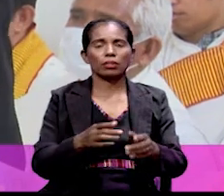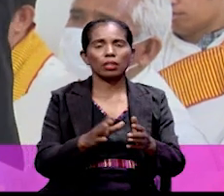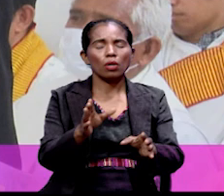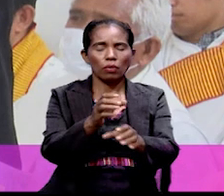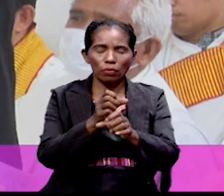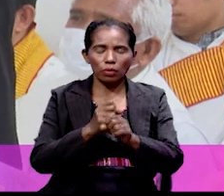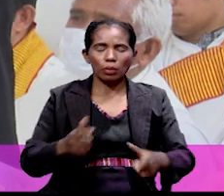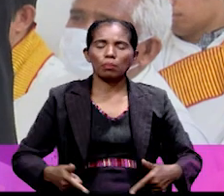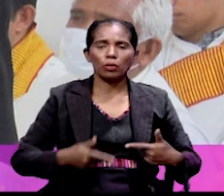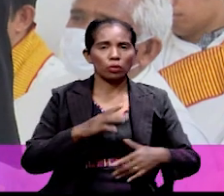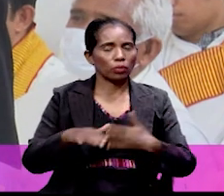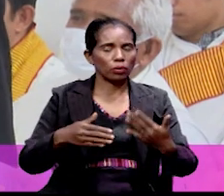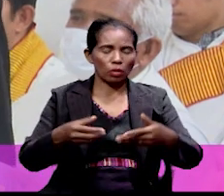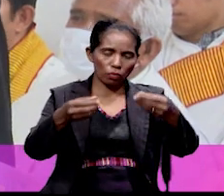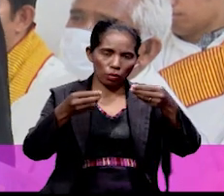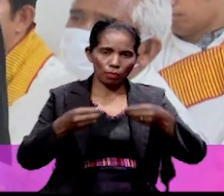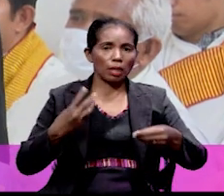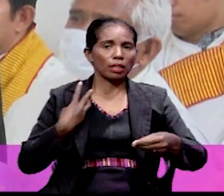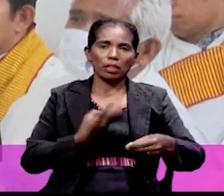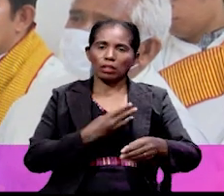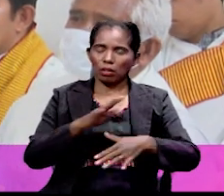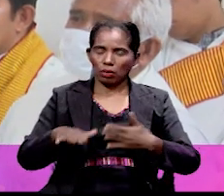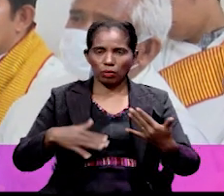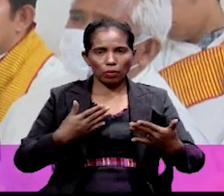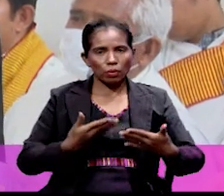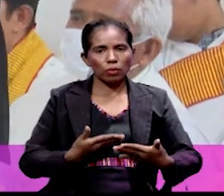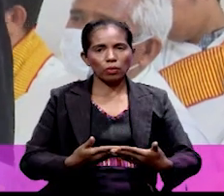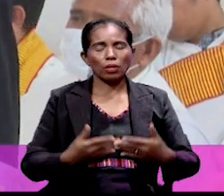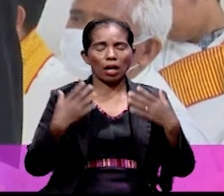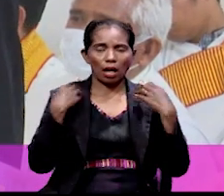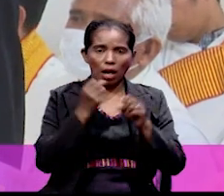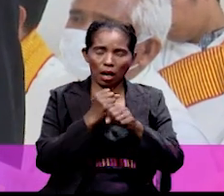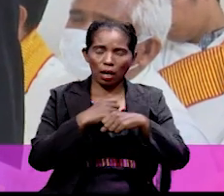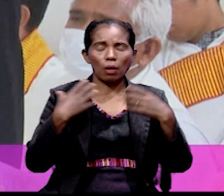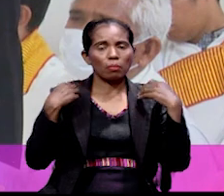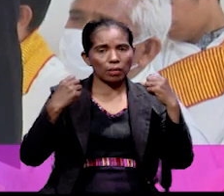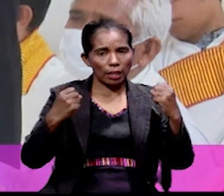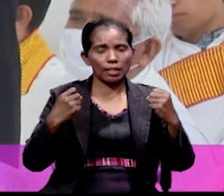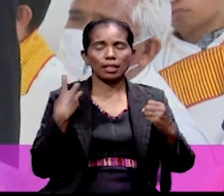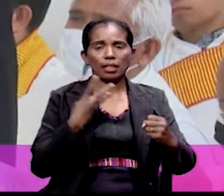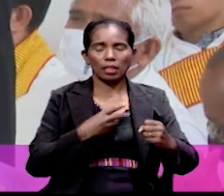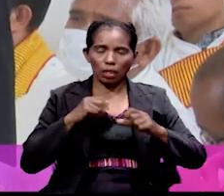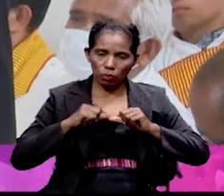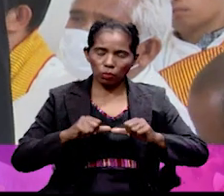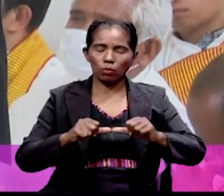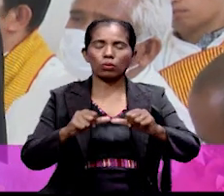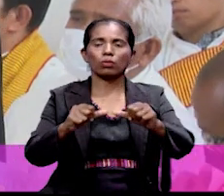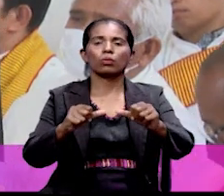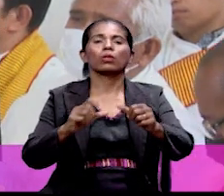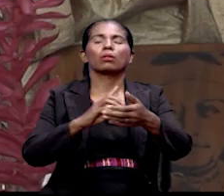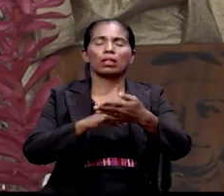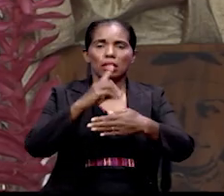tomak, neve nia dedica ba itahoto, onde abrani ita, ato continua luta para